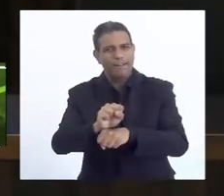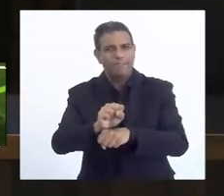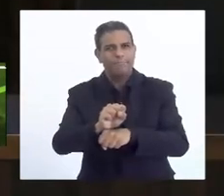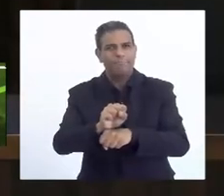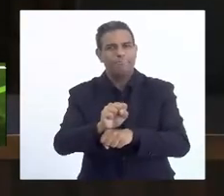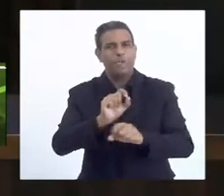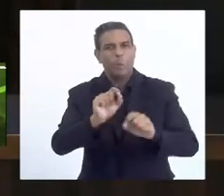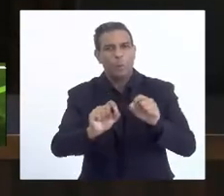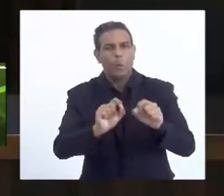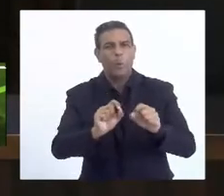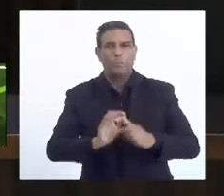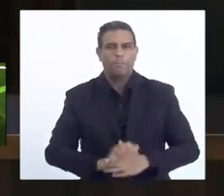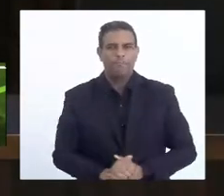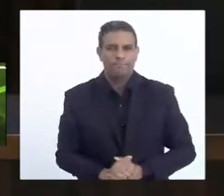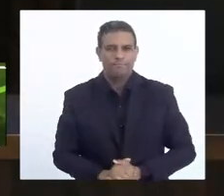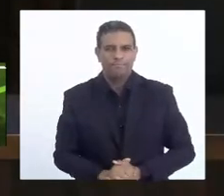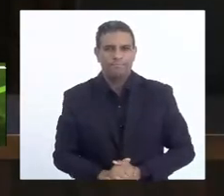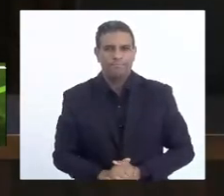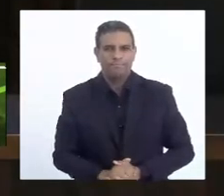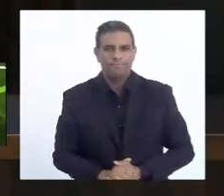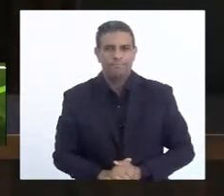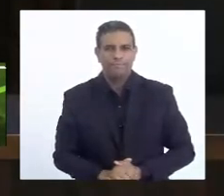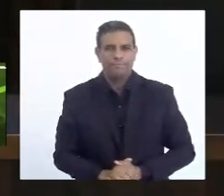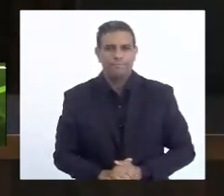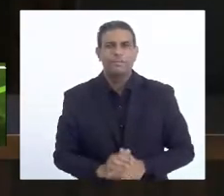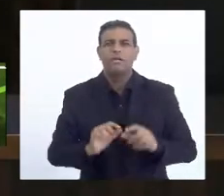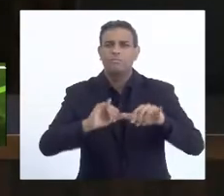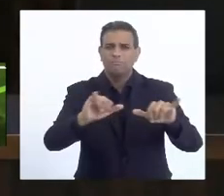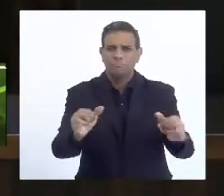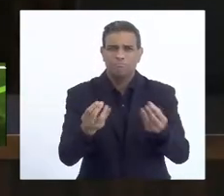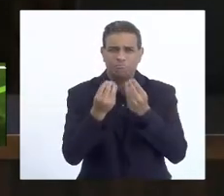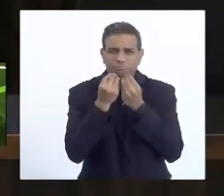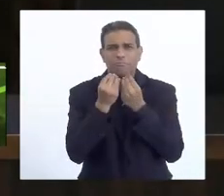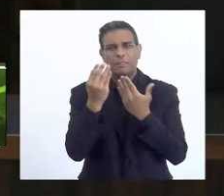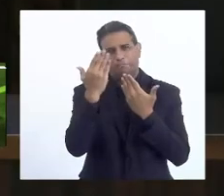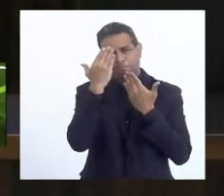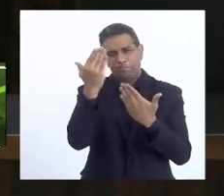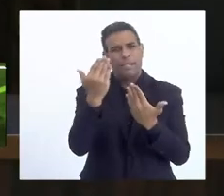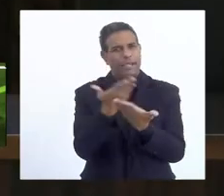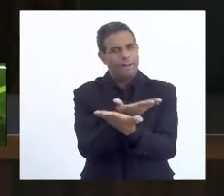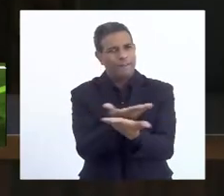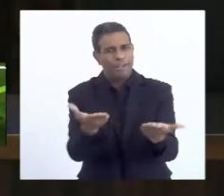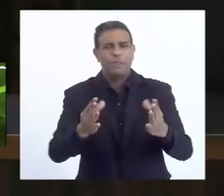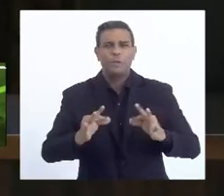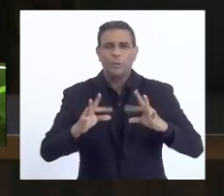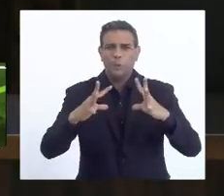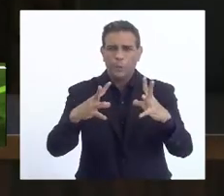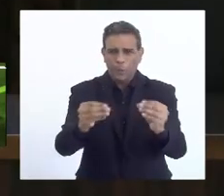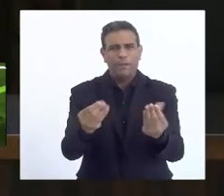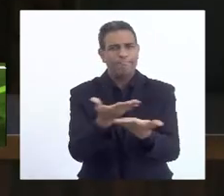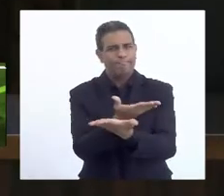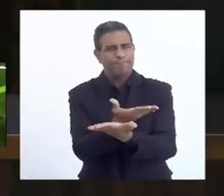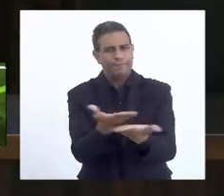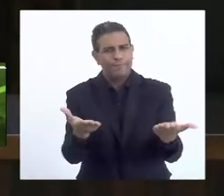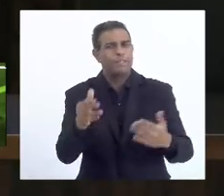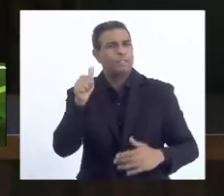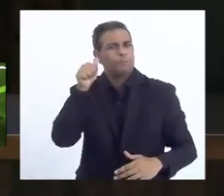um probleminha. Então, pessoal, primeiro agradecer novamente a todos